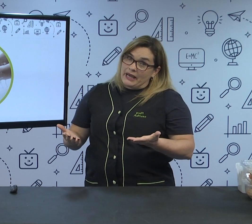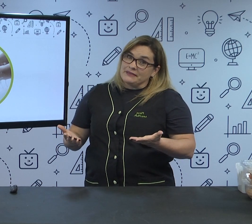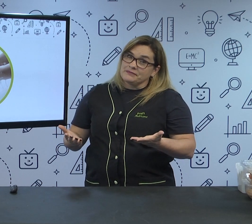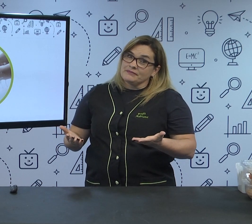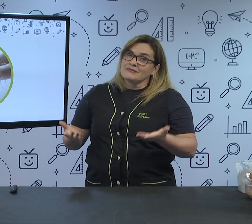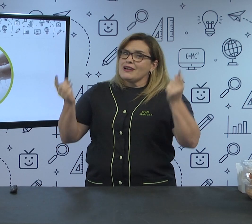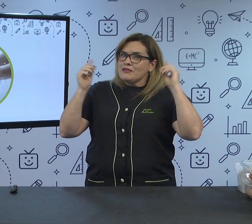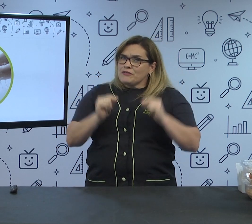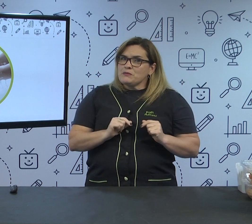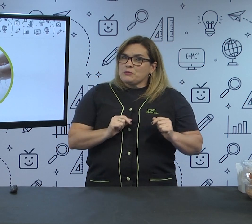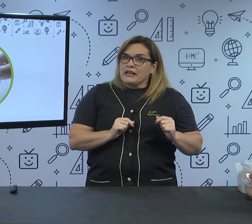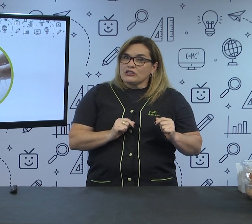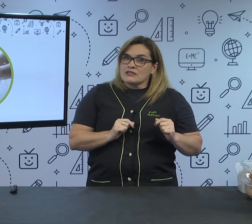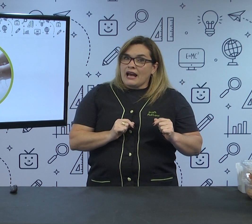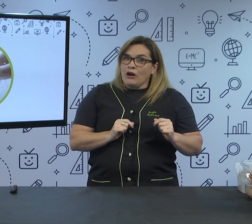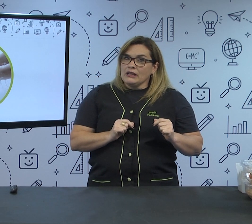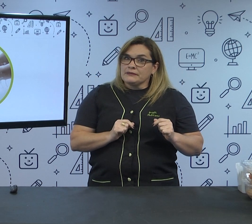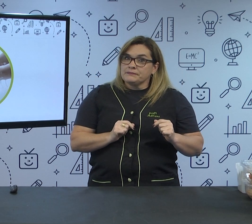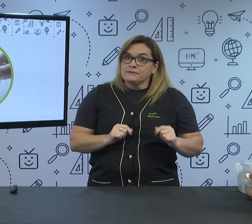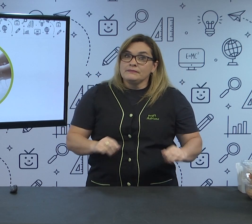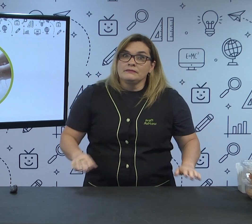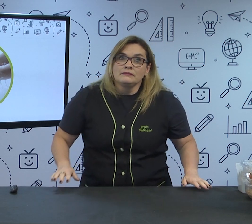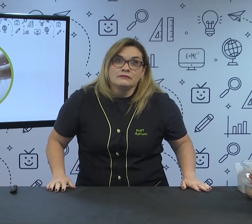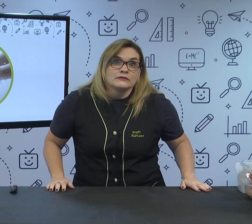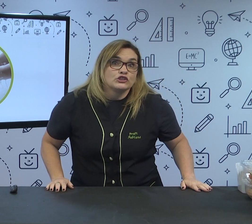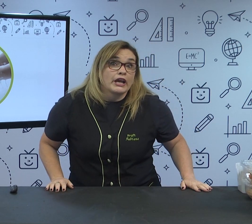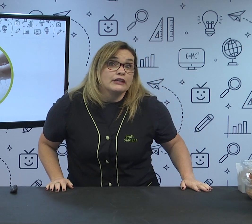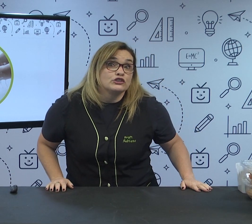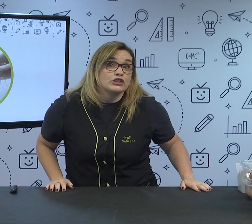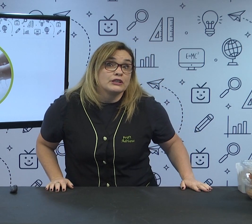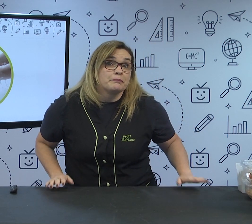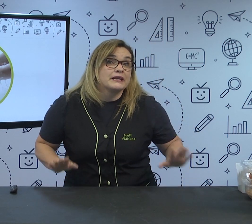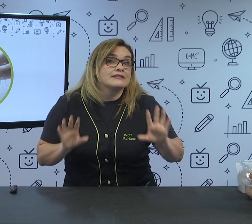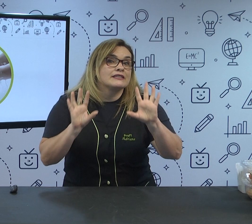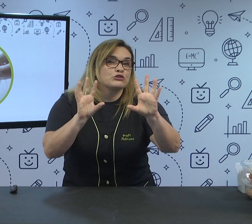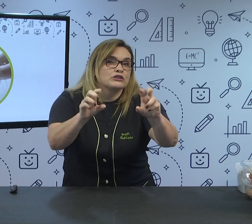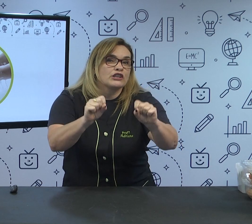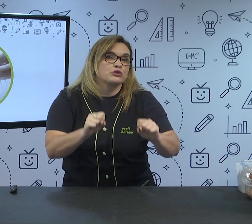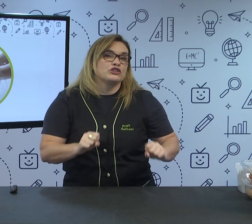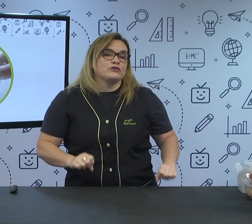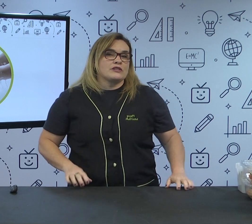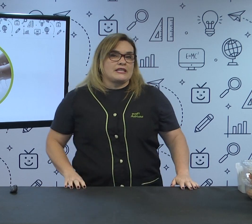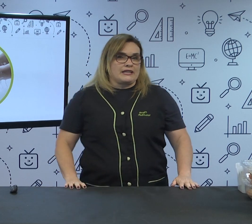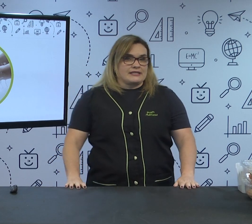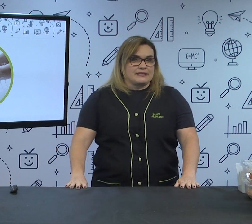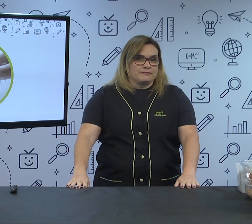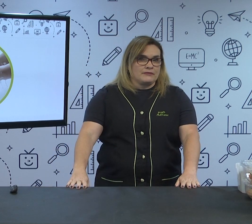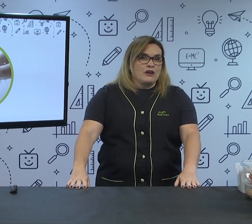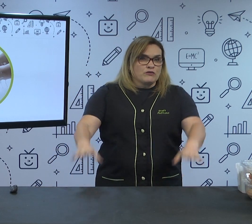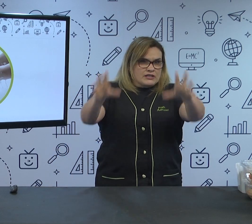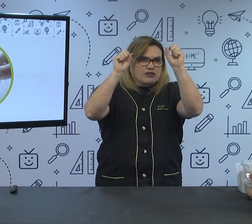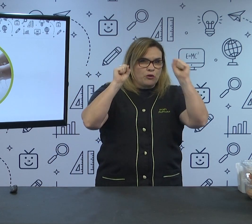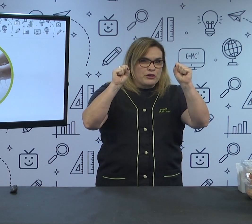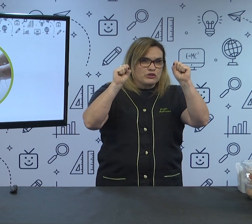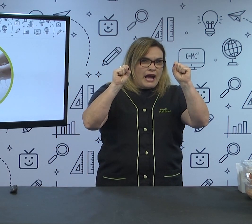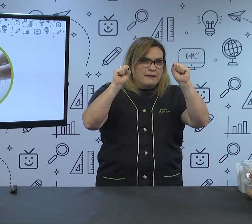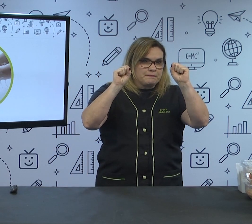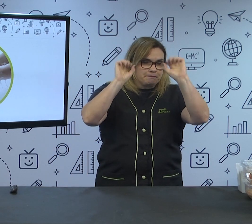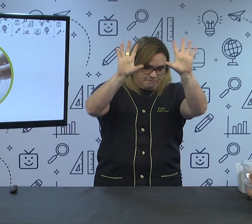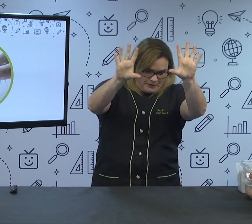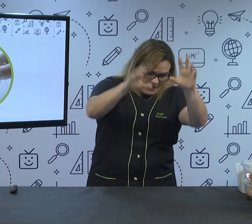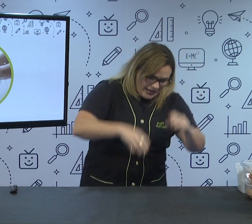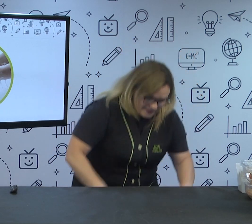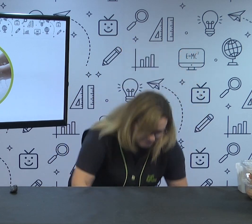outro também. Vamos para a nossa aula? Gente, preciso da ajuda de vocês. Vocês vão me